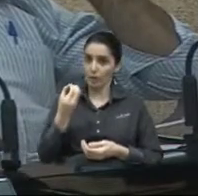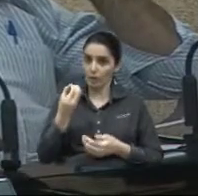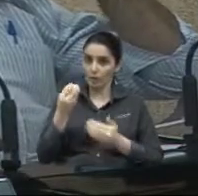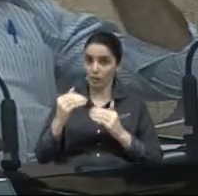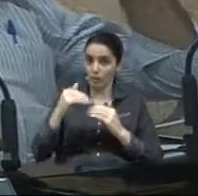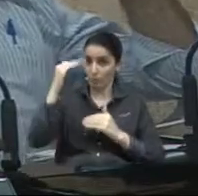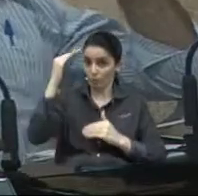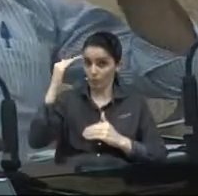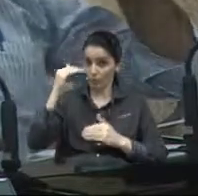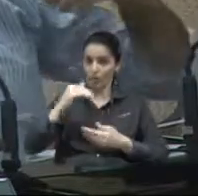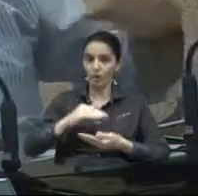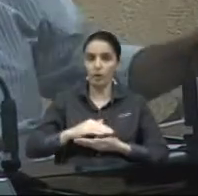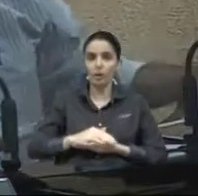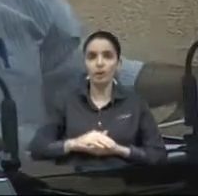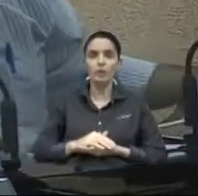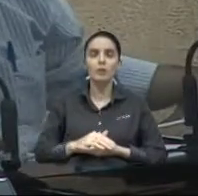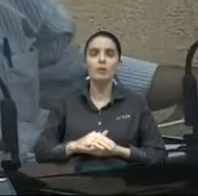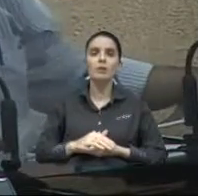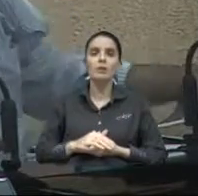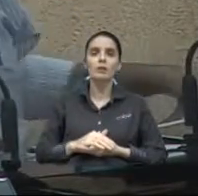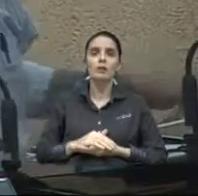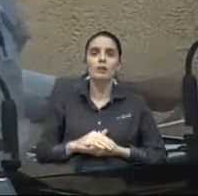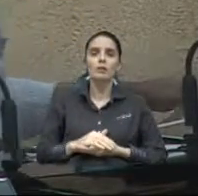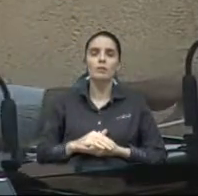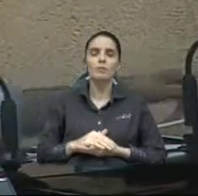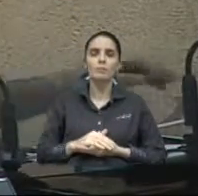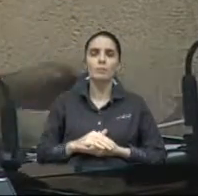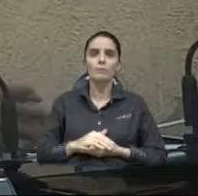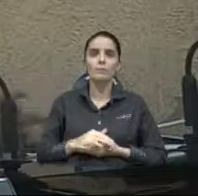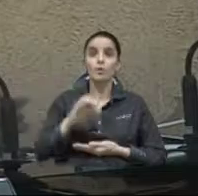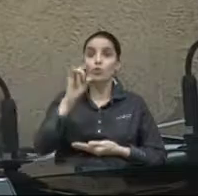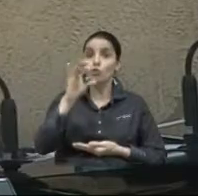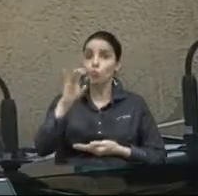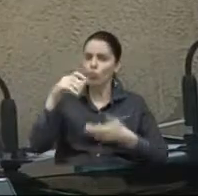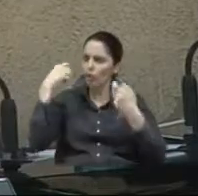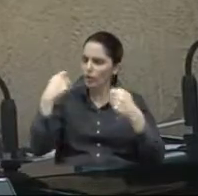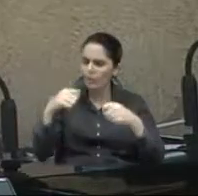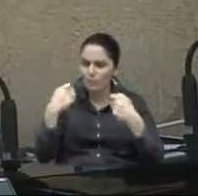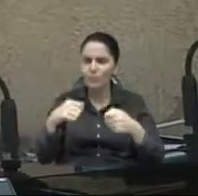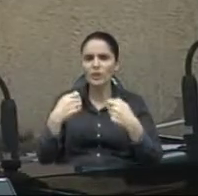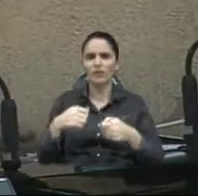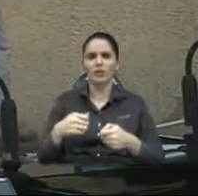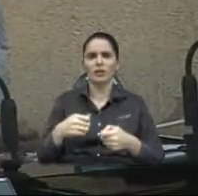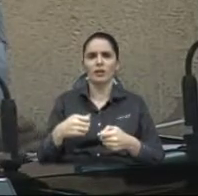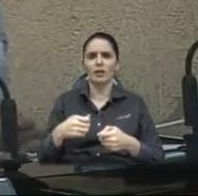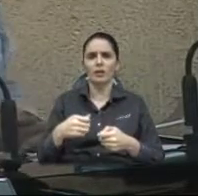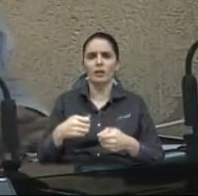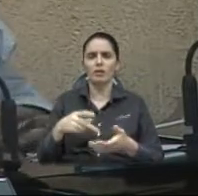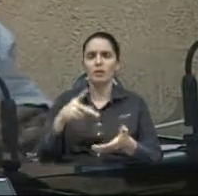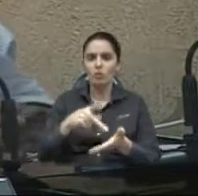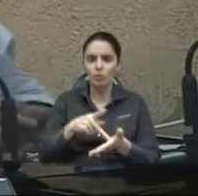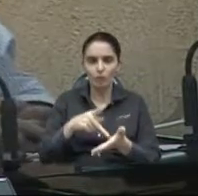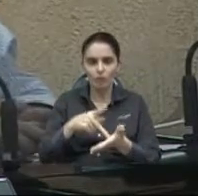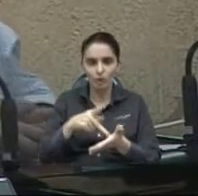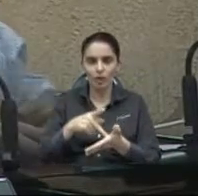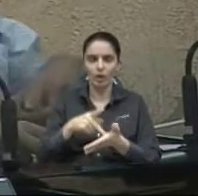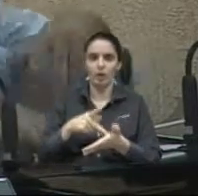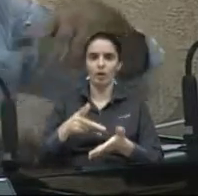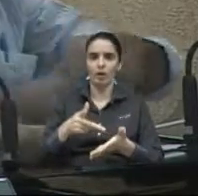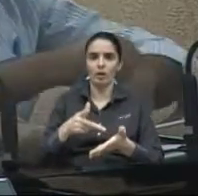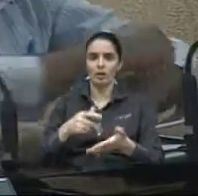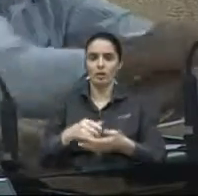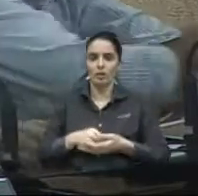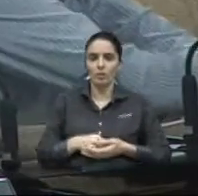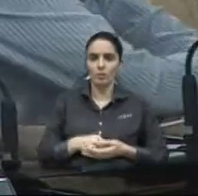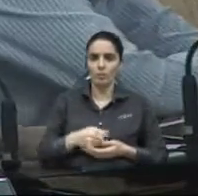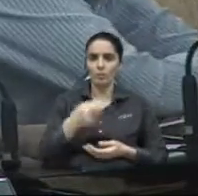remédio em casa. Não vai ser isso. Mas aquele que houver uma necessidade, como reza o projeto, que diz que